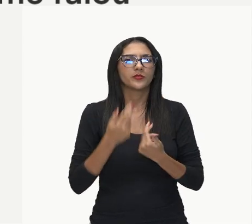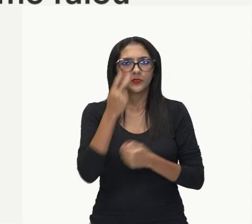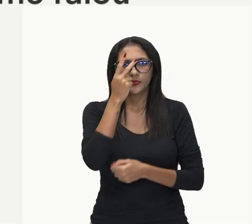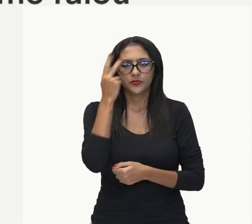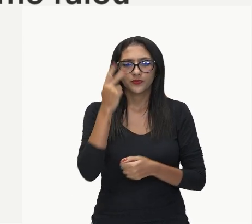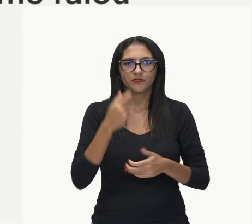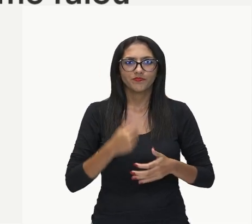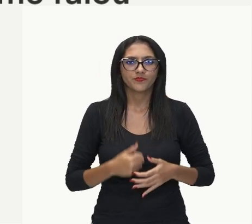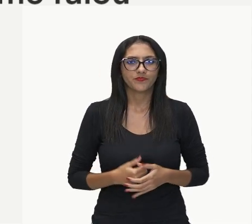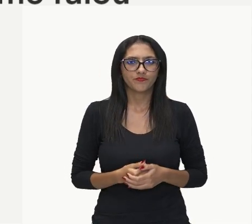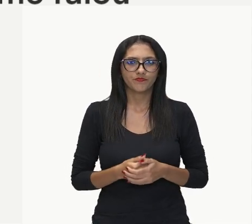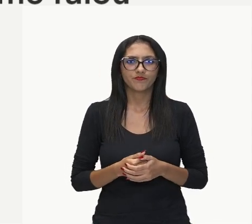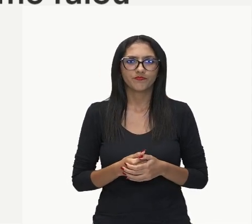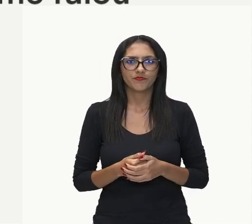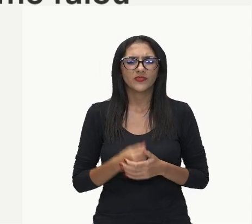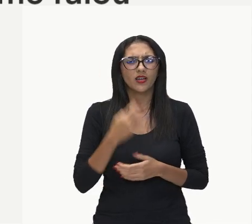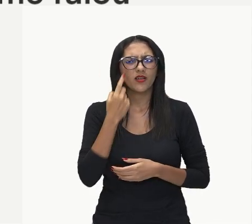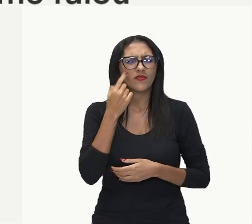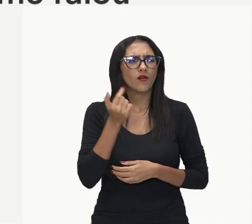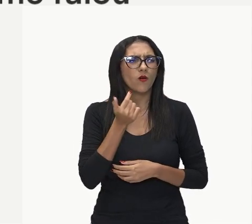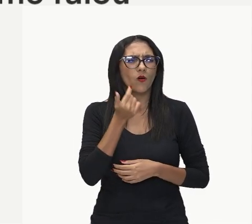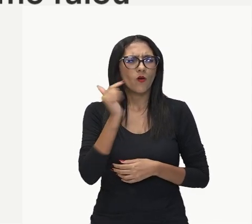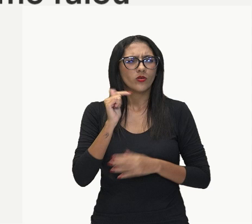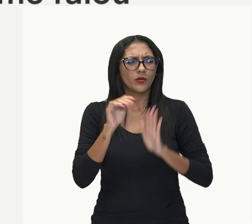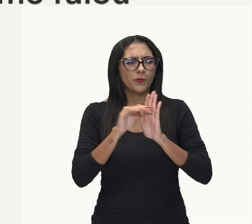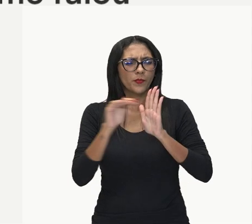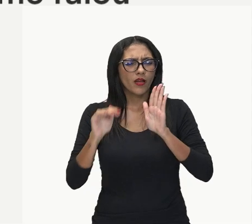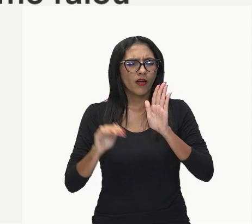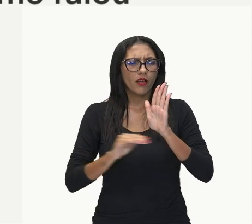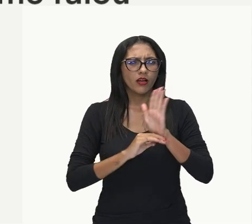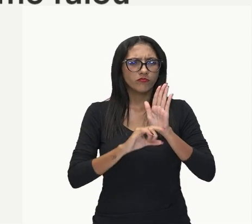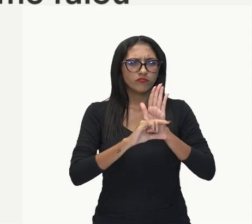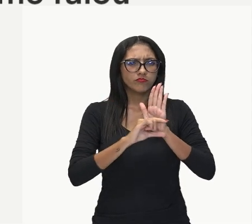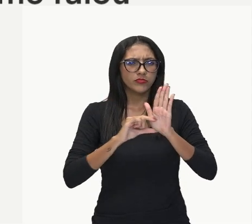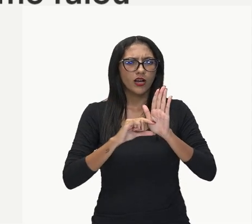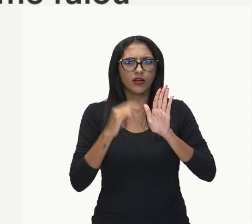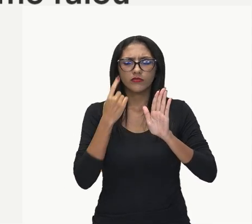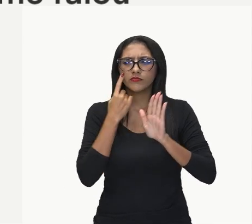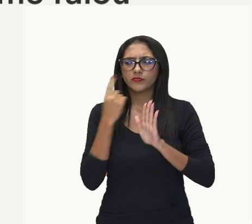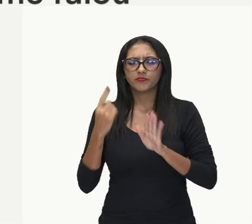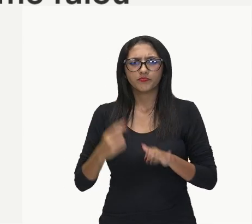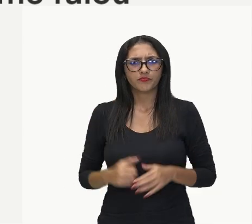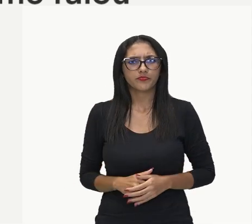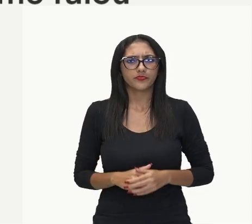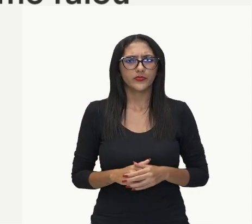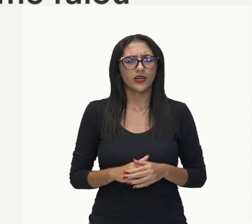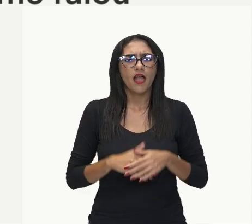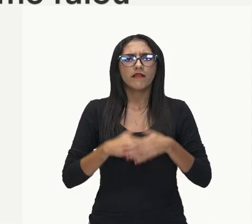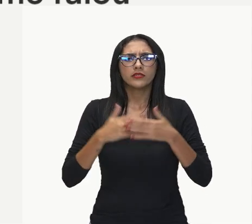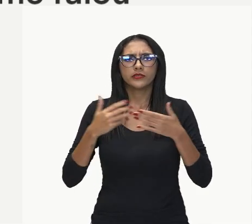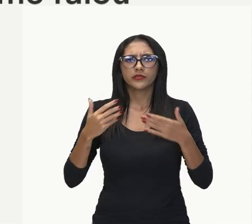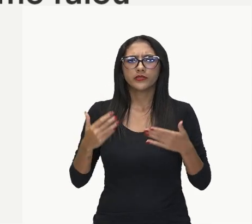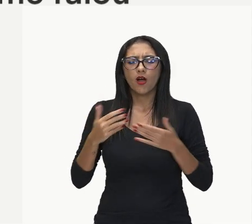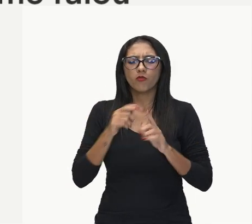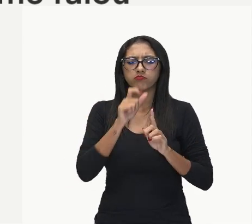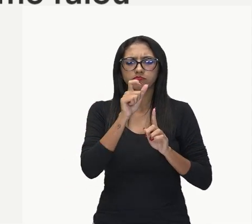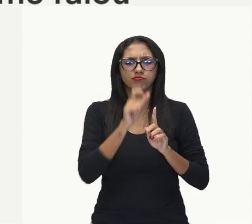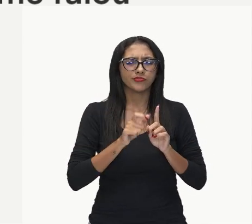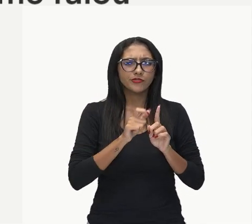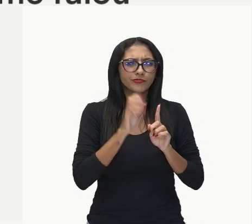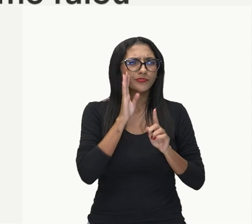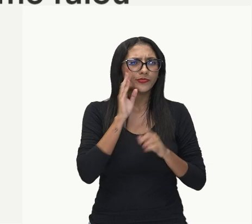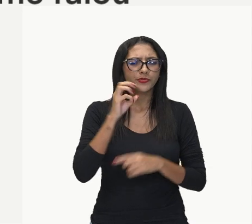nessa parte mais aqui abaixo, observem aqui, gente. Então Macunaíma contou, olha só,